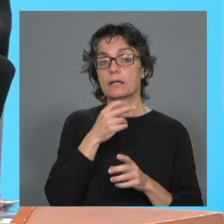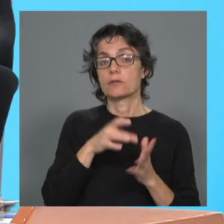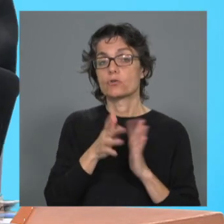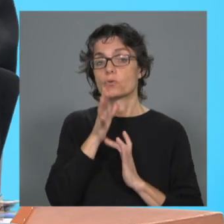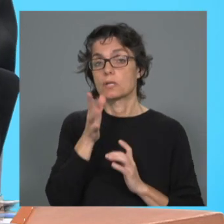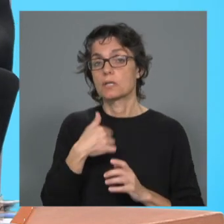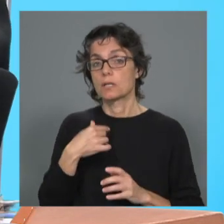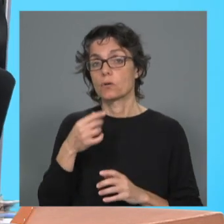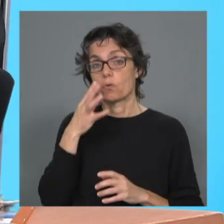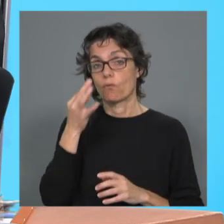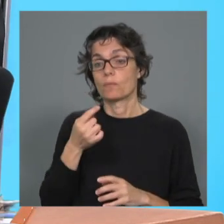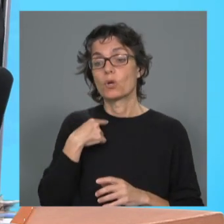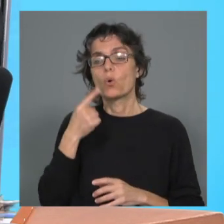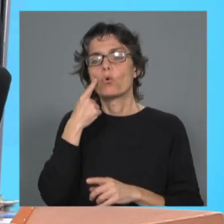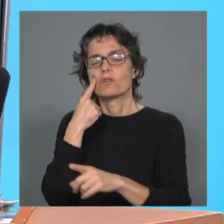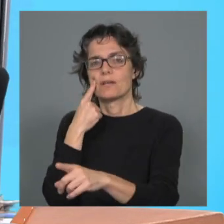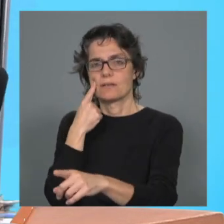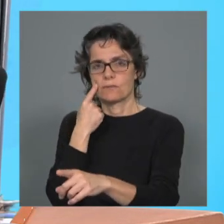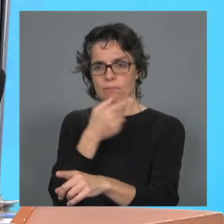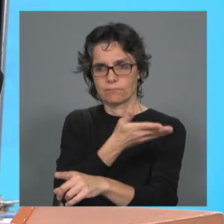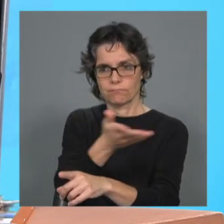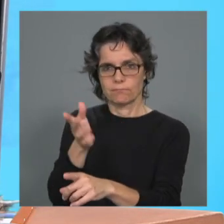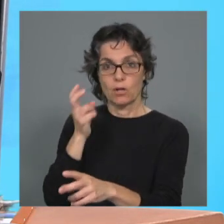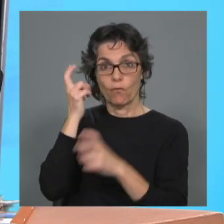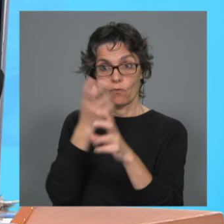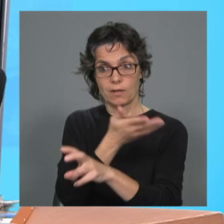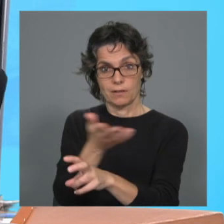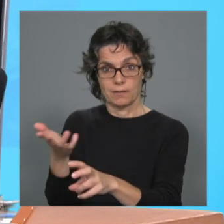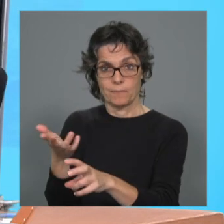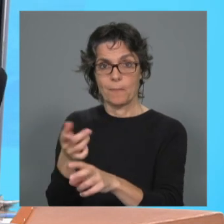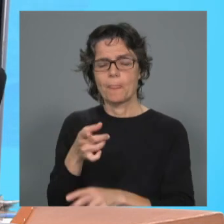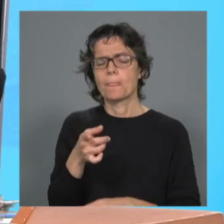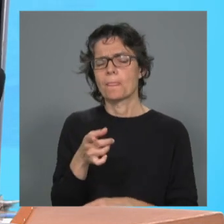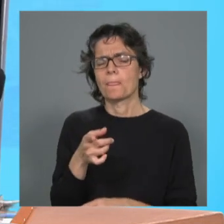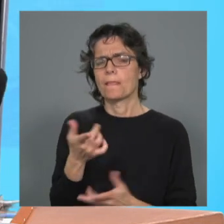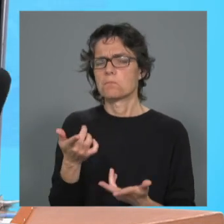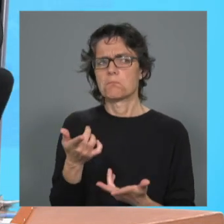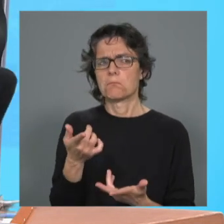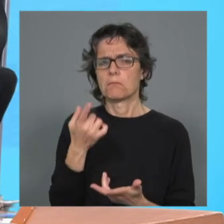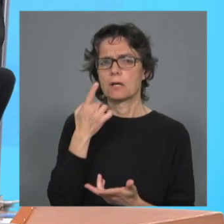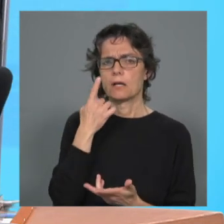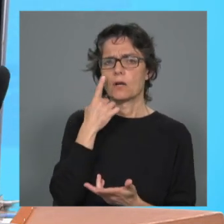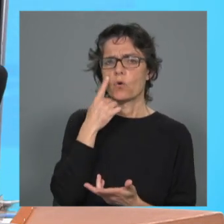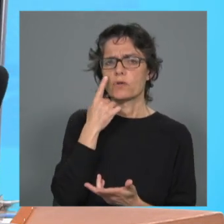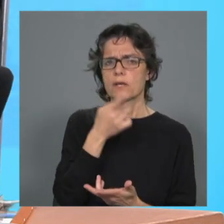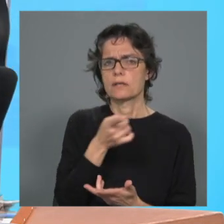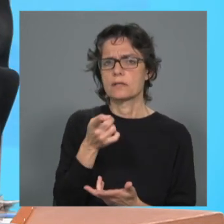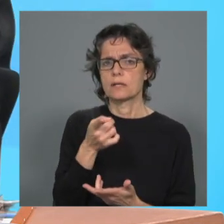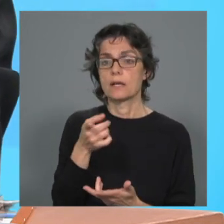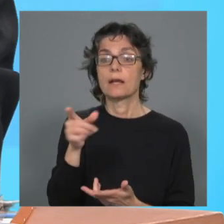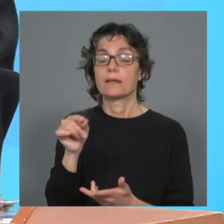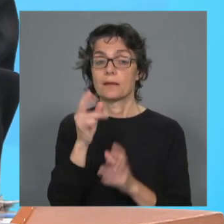o verbo, podíamos assim dizer, tem um sentido duplo. Ele conhece-as e elas são ovelhas que conhecem-no a